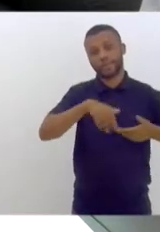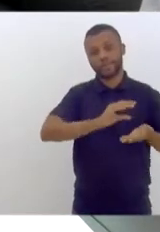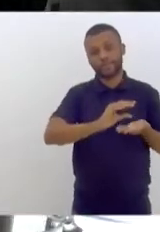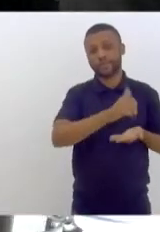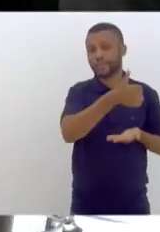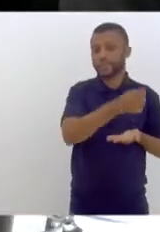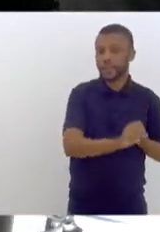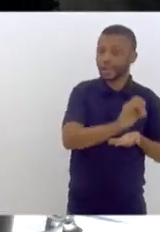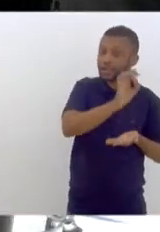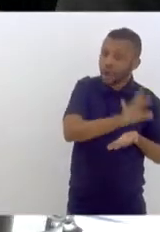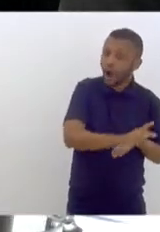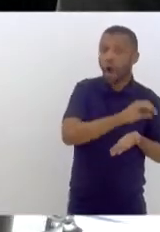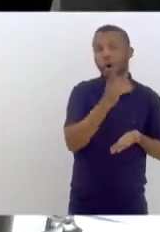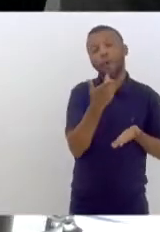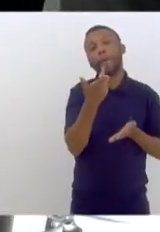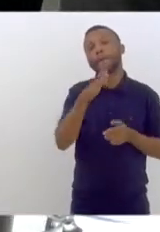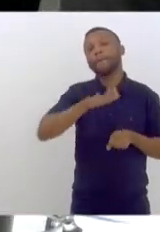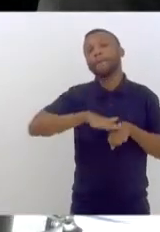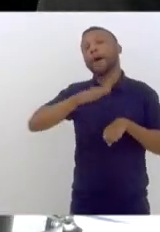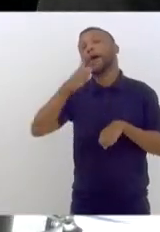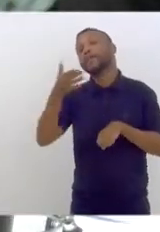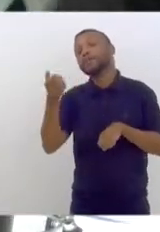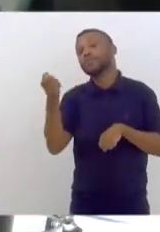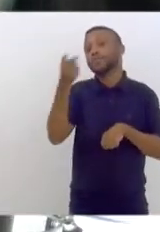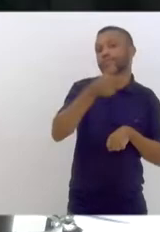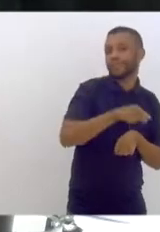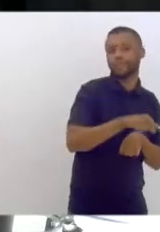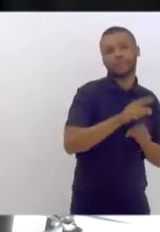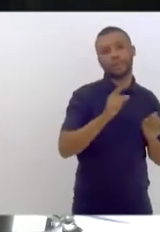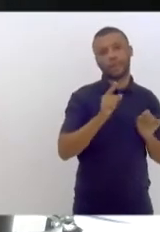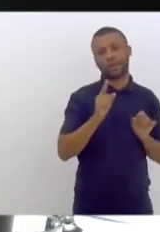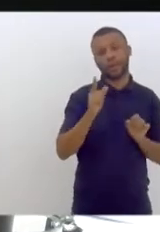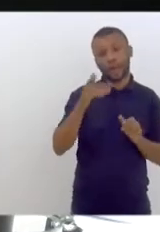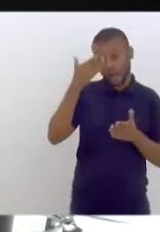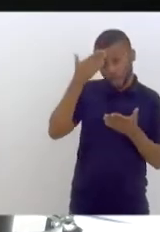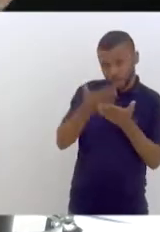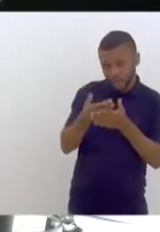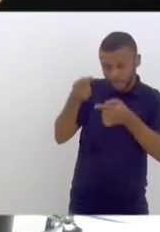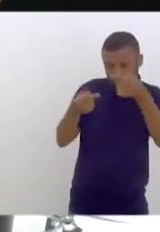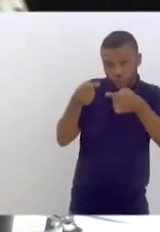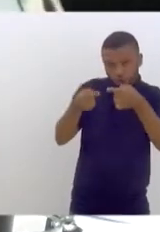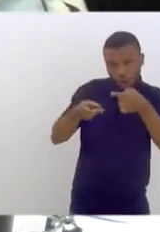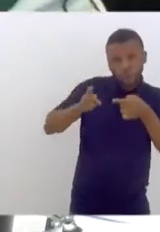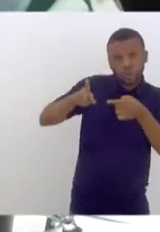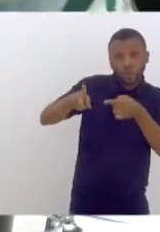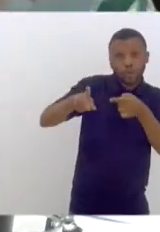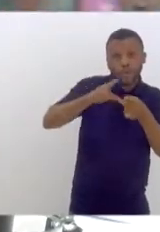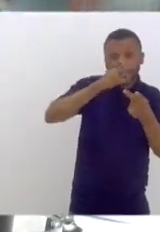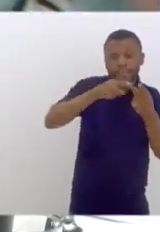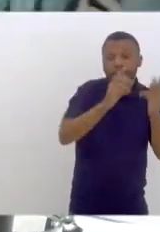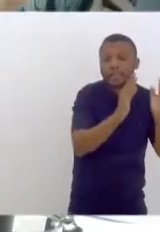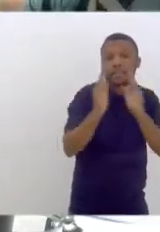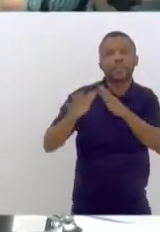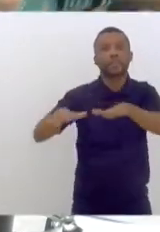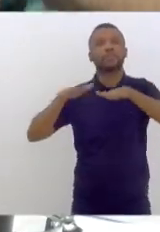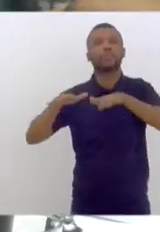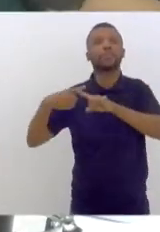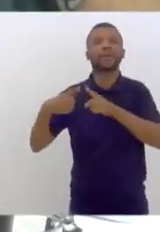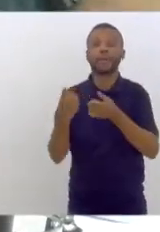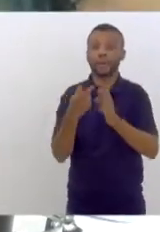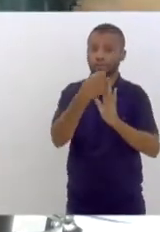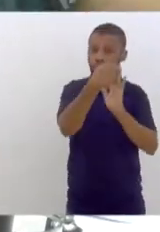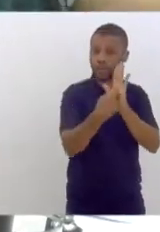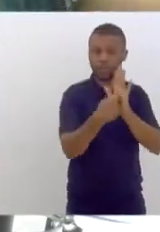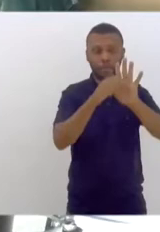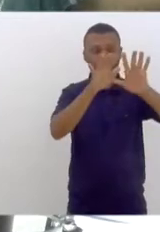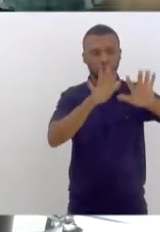que continua essa discussão na segunda parte. Perfeito, né? Perfeito. Porque a mensagem veio com 10,